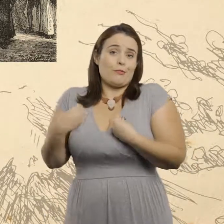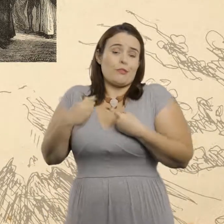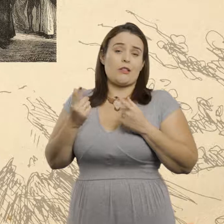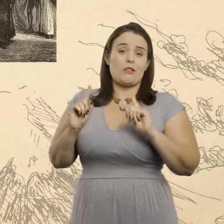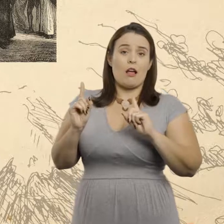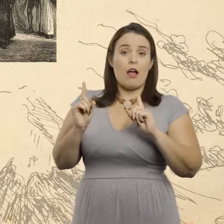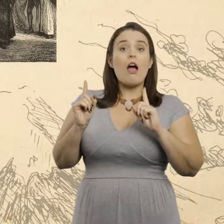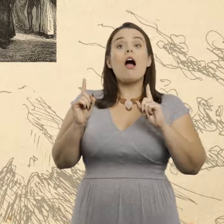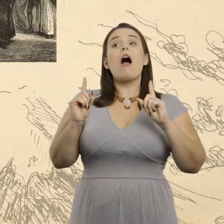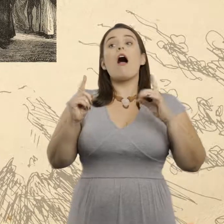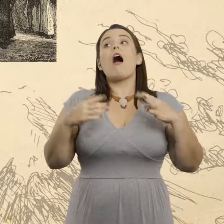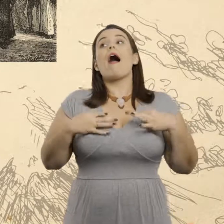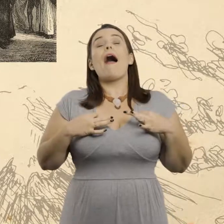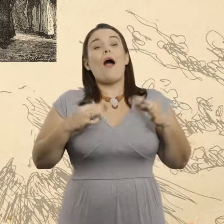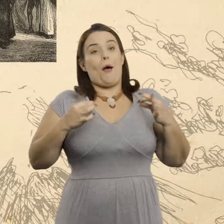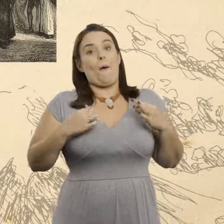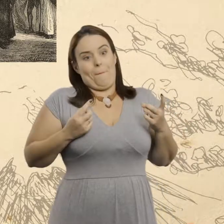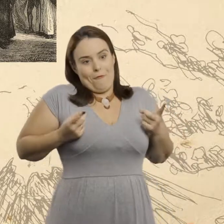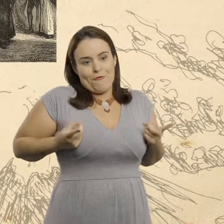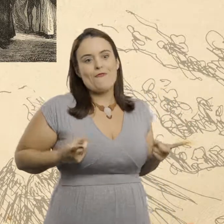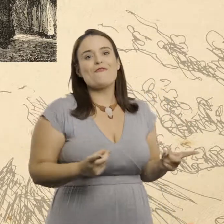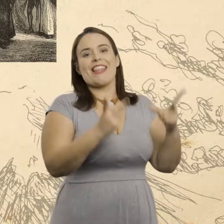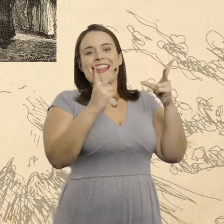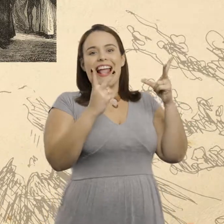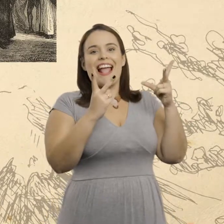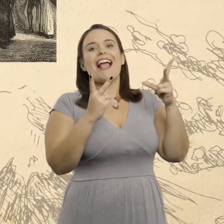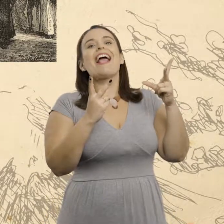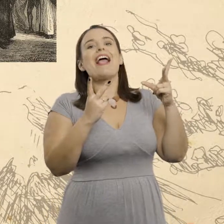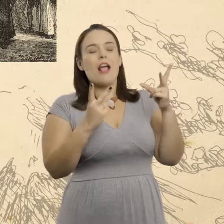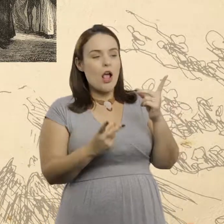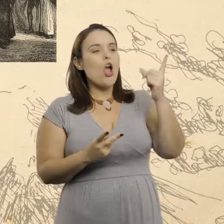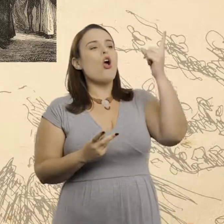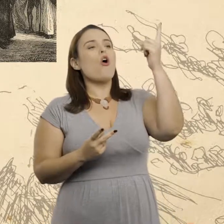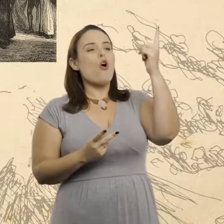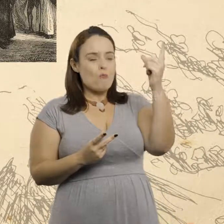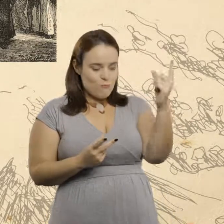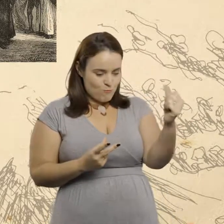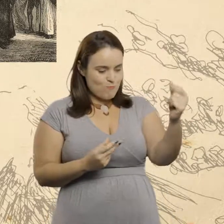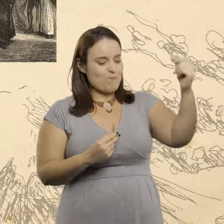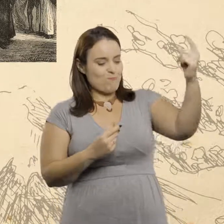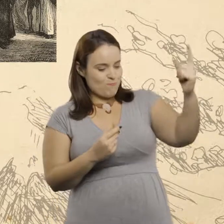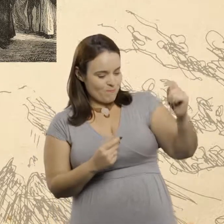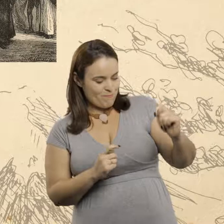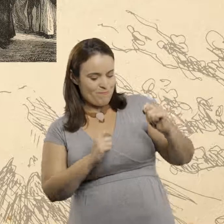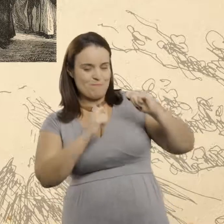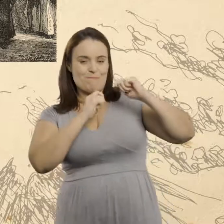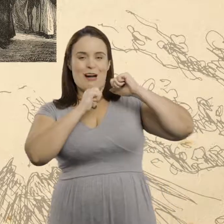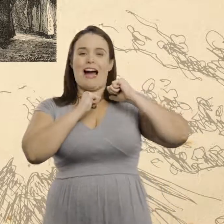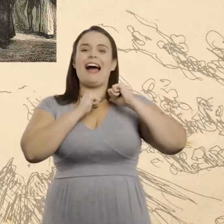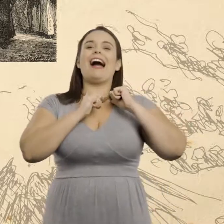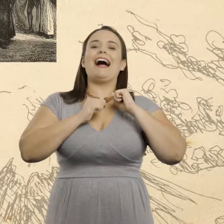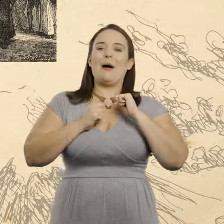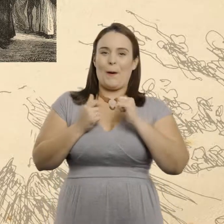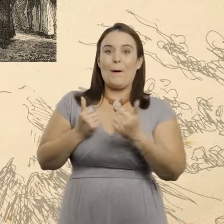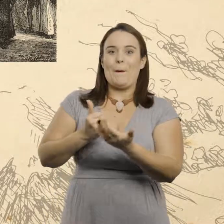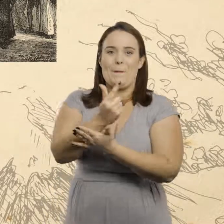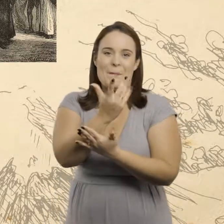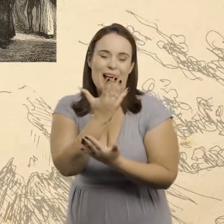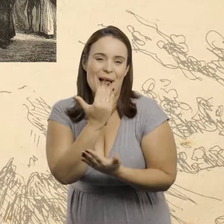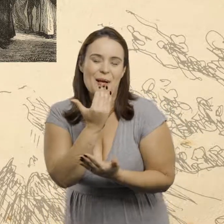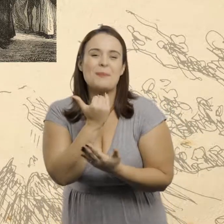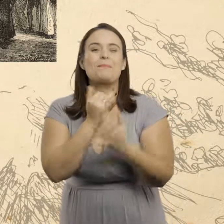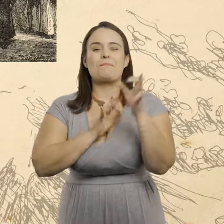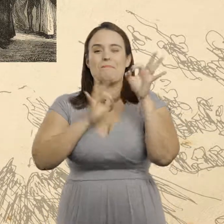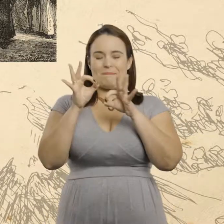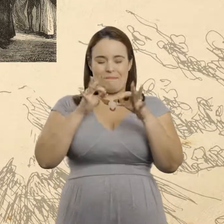brechó vender suas roupas. Se conseguisse vender suas roupas, poderia usar o dinheiro para comer alguma coisa. O plano de